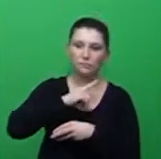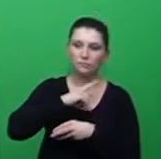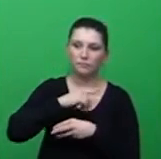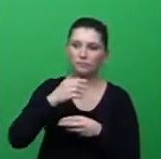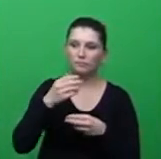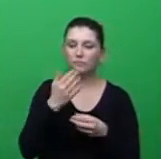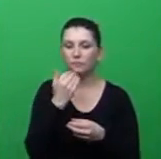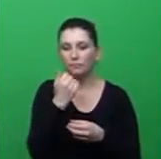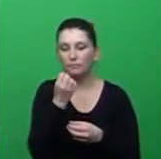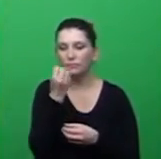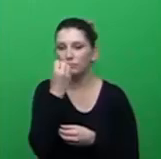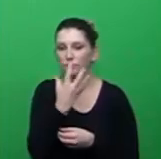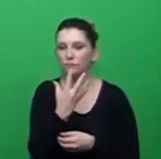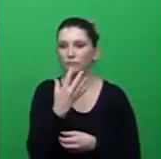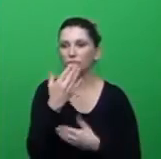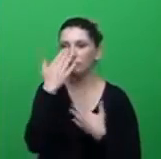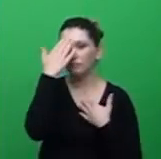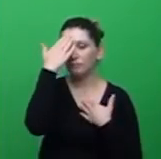crianças. Obrigada, senhor presidente.